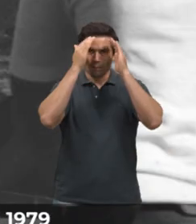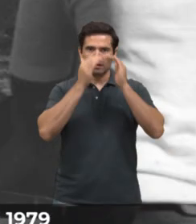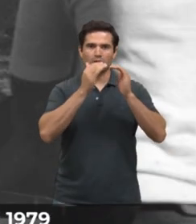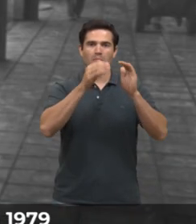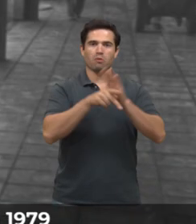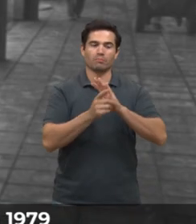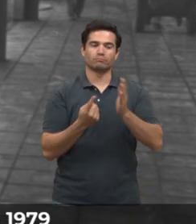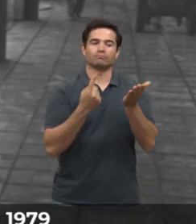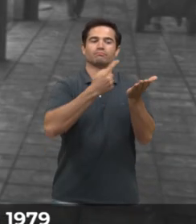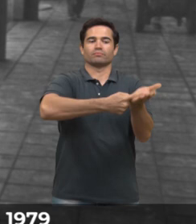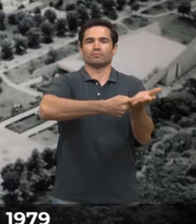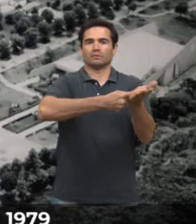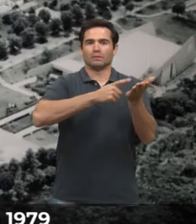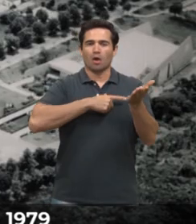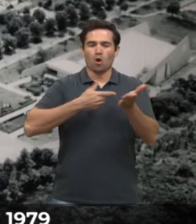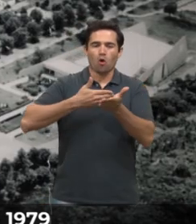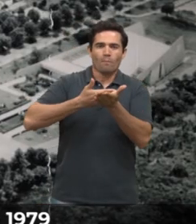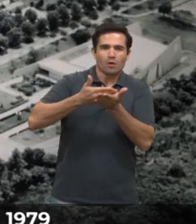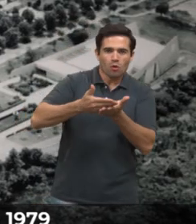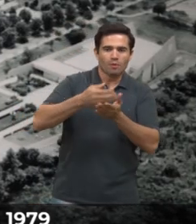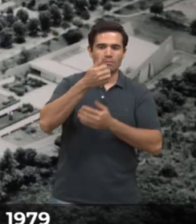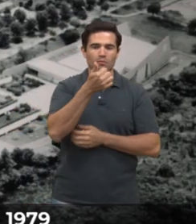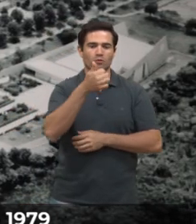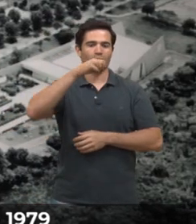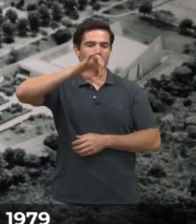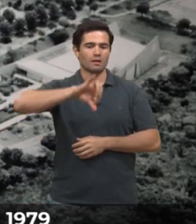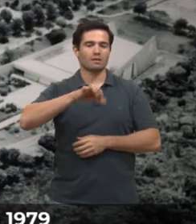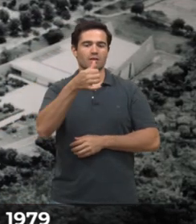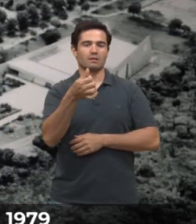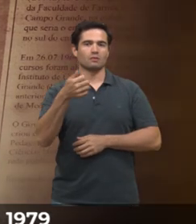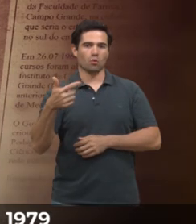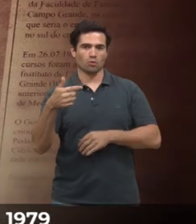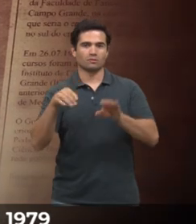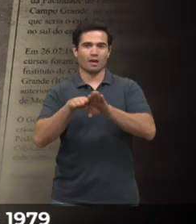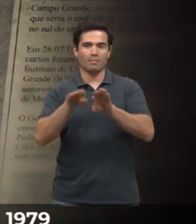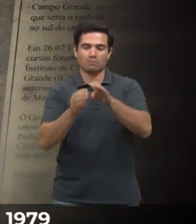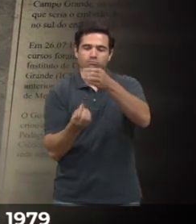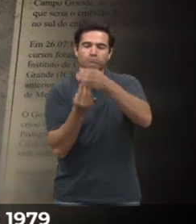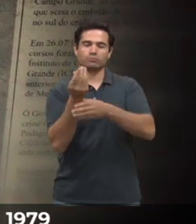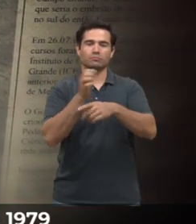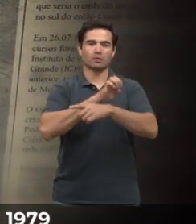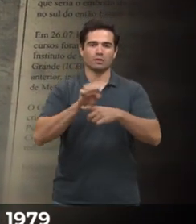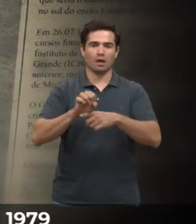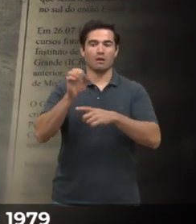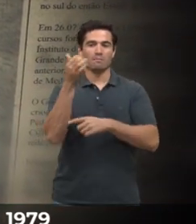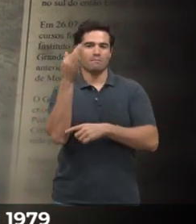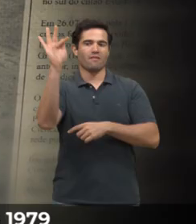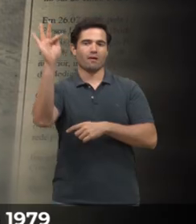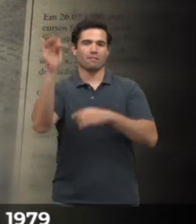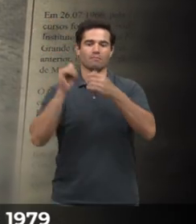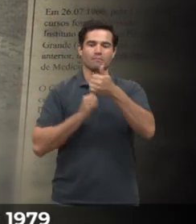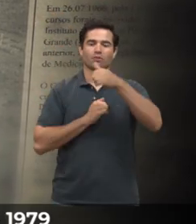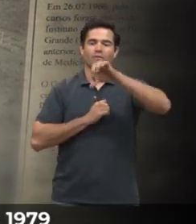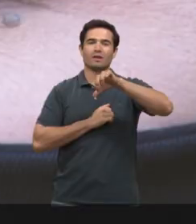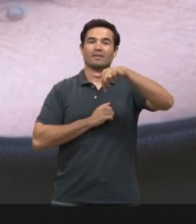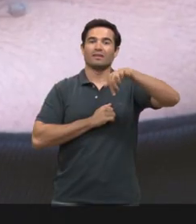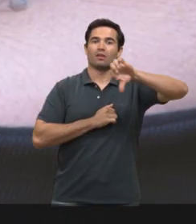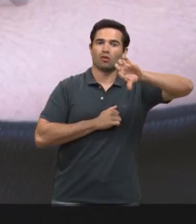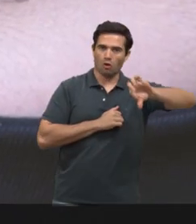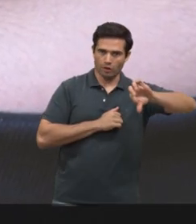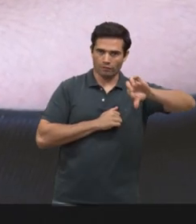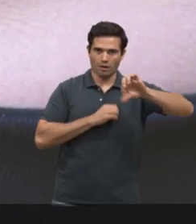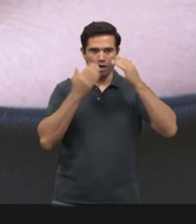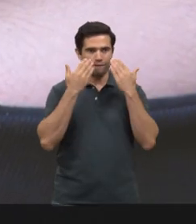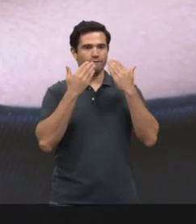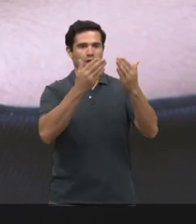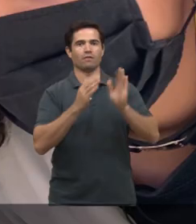nossa trajetória desde 1962 e com a federalização em 1979. Olhamos